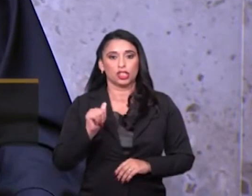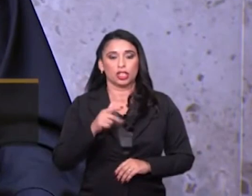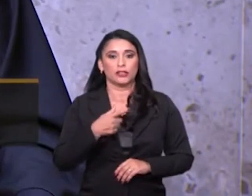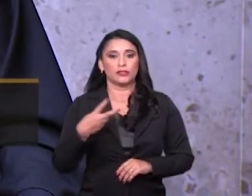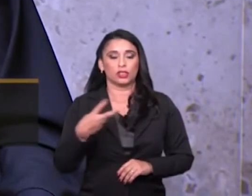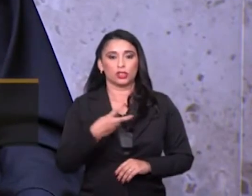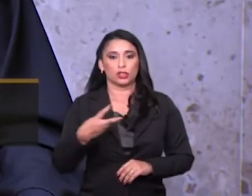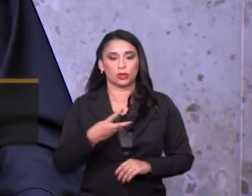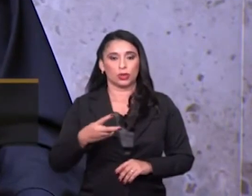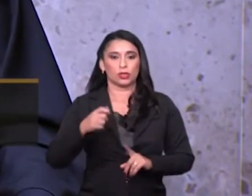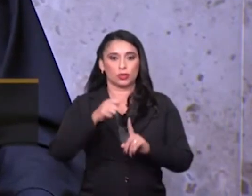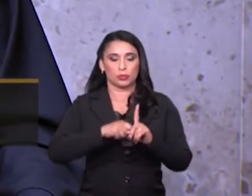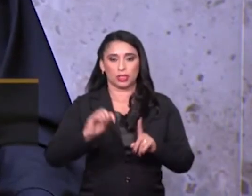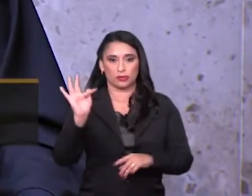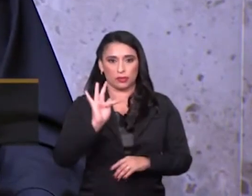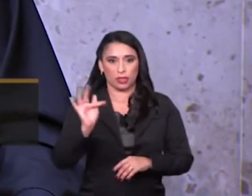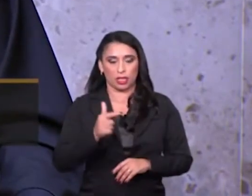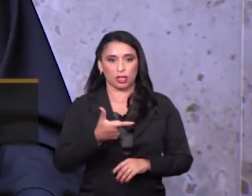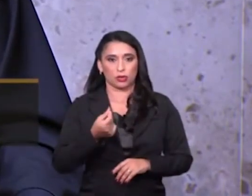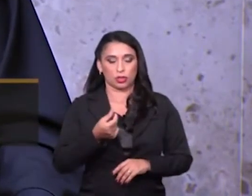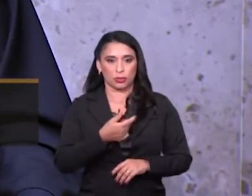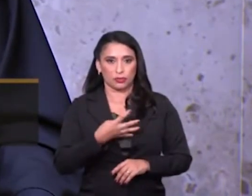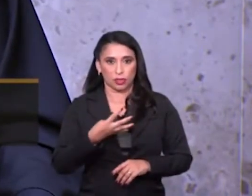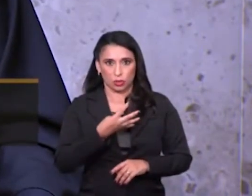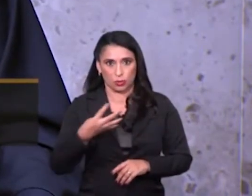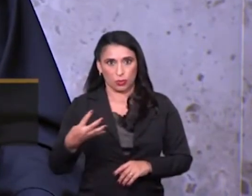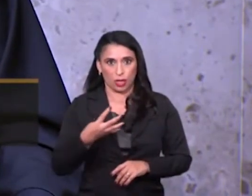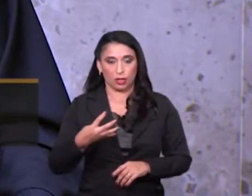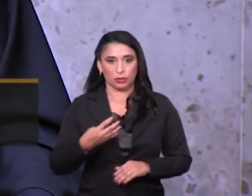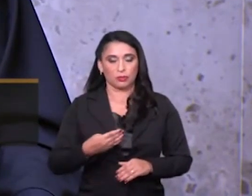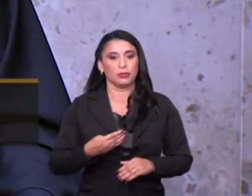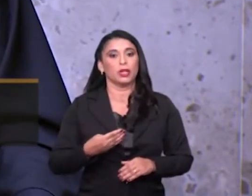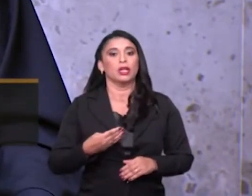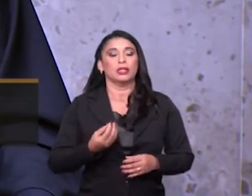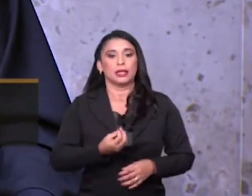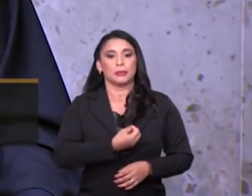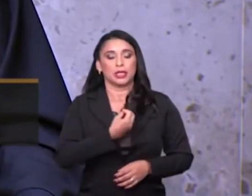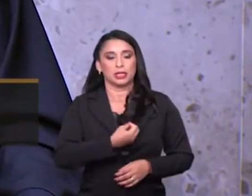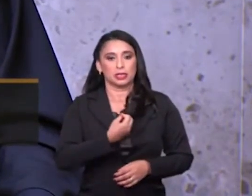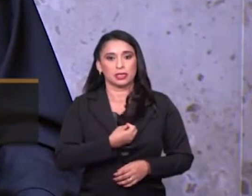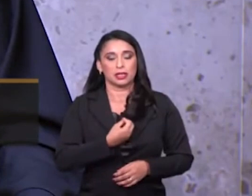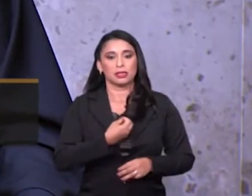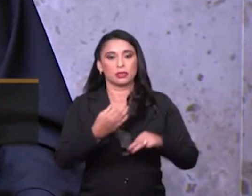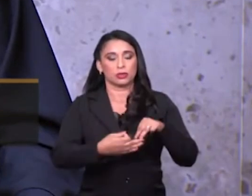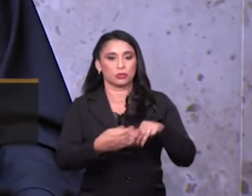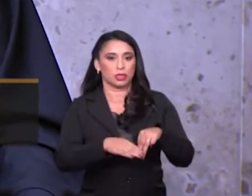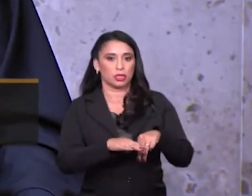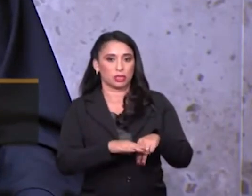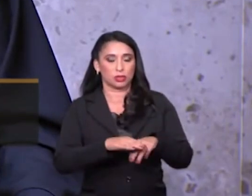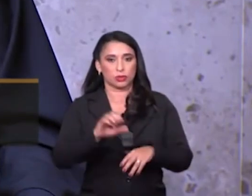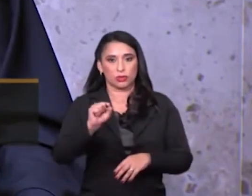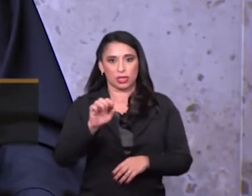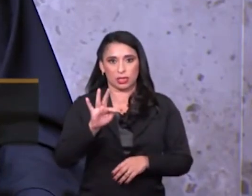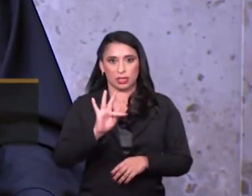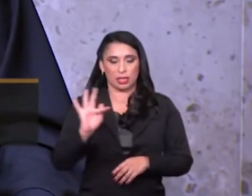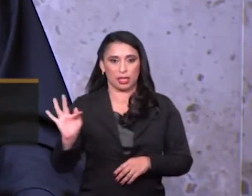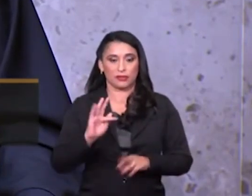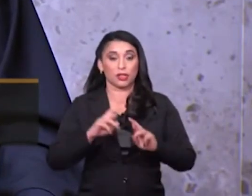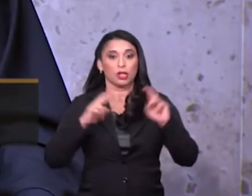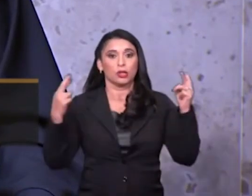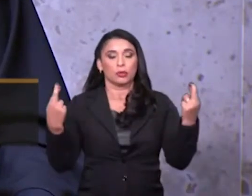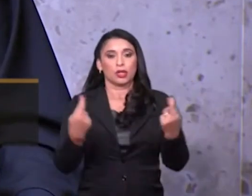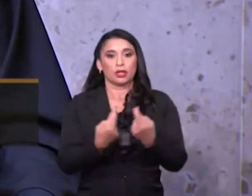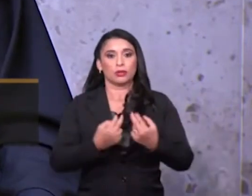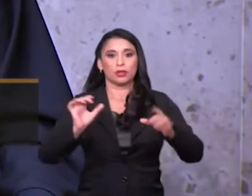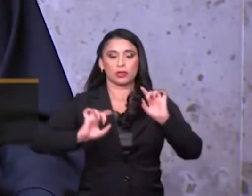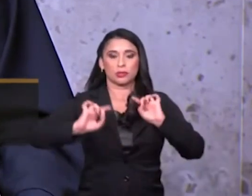fevereiro do ano de 2024 perante os senhores ministros do Supremo Tribunal Federal reunidos em sessão solene presente o